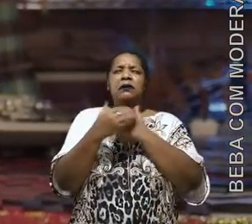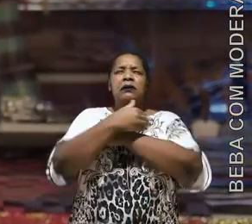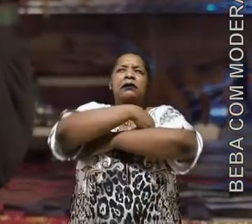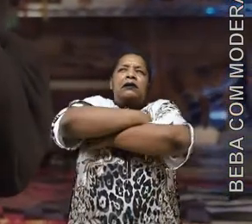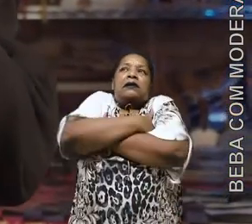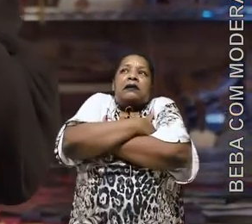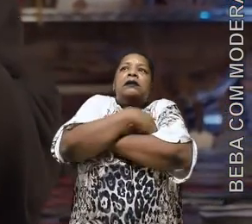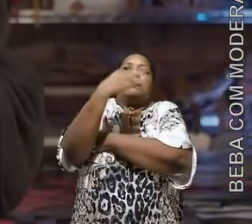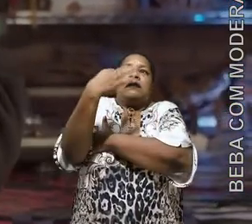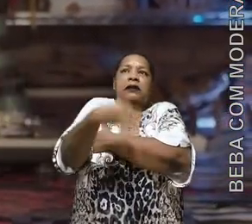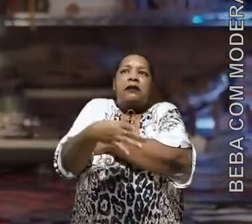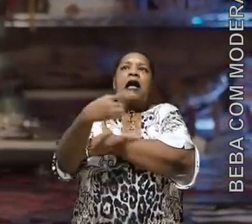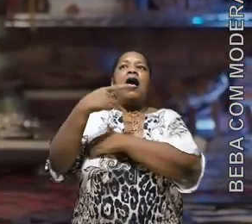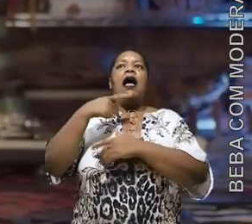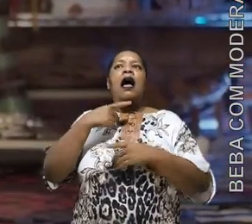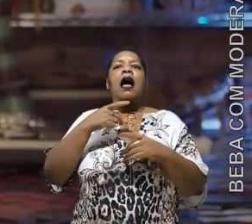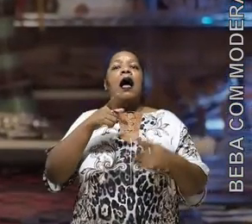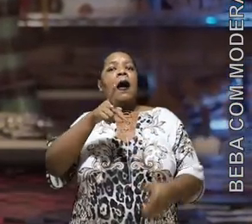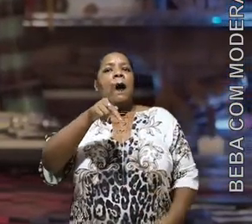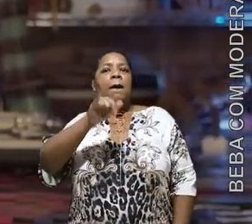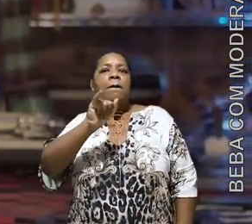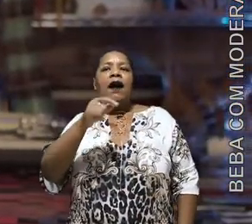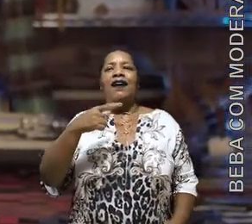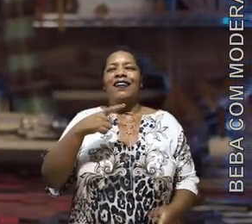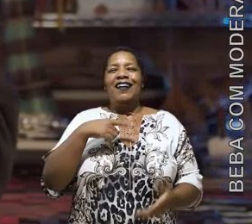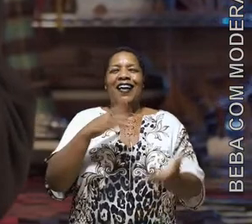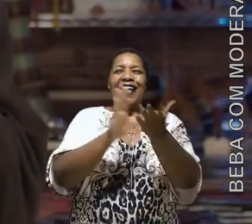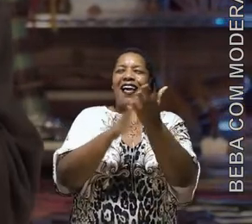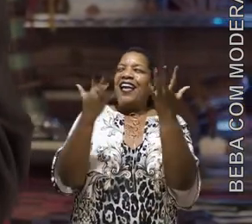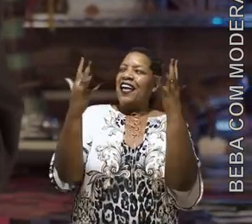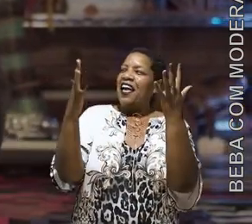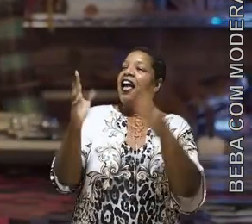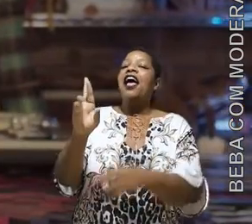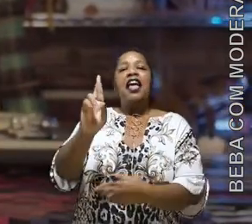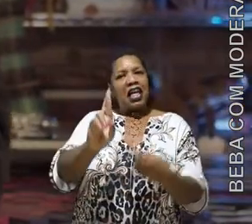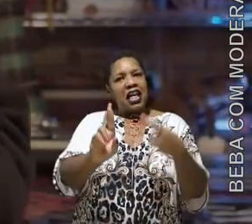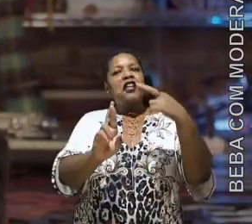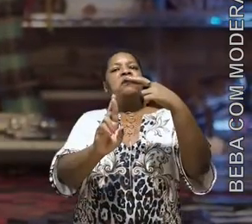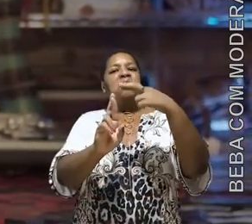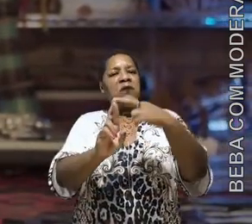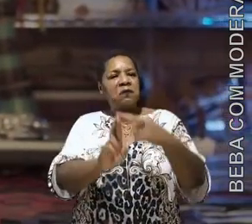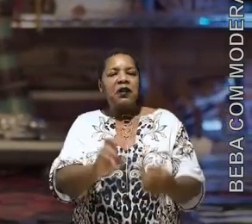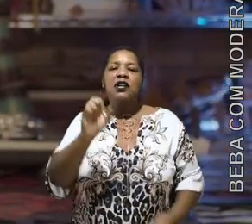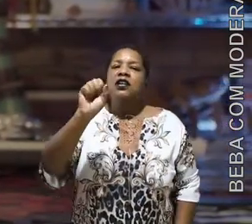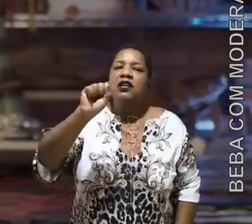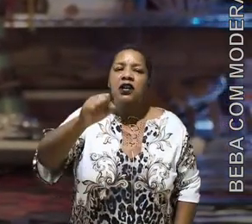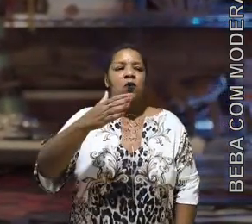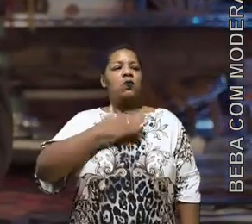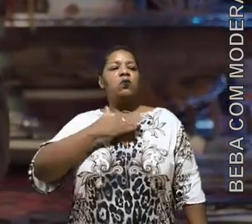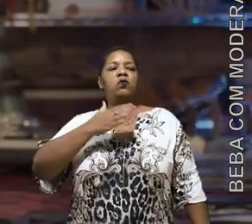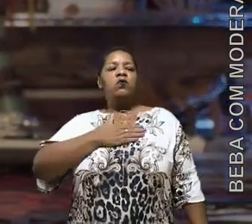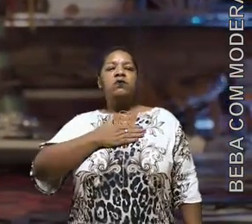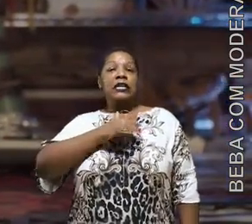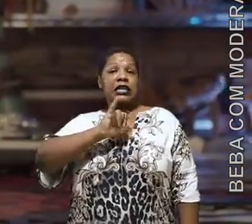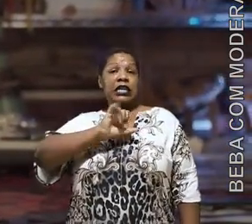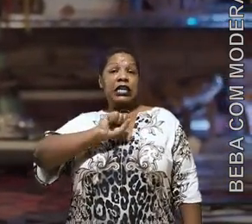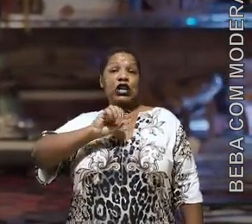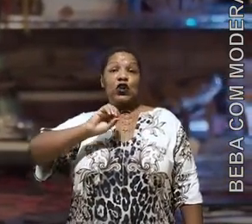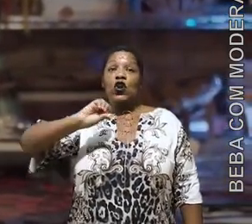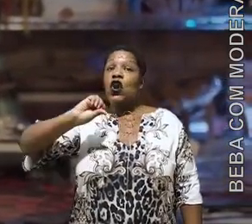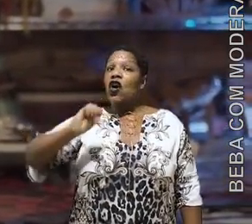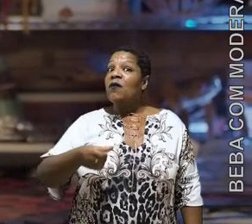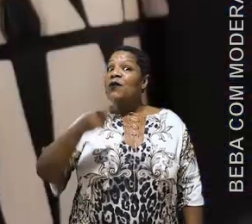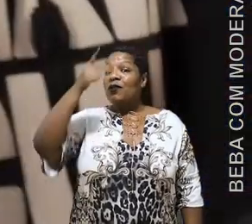não adianta afirmar nós que para citar uma pá de nome da minha formas viajar representar tem que ter muito peito